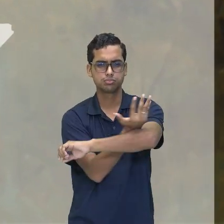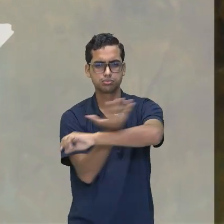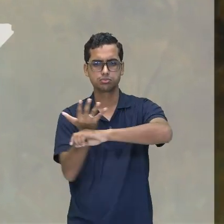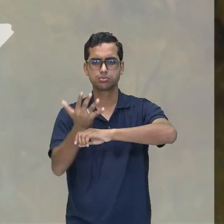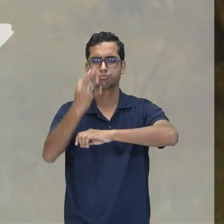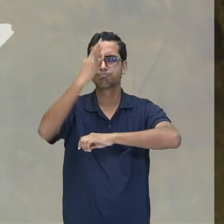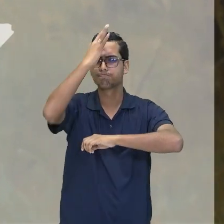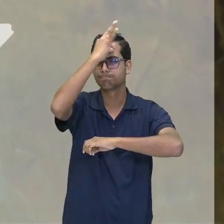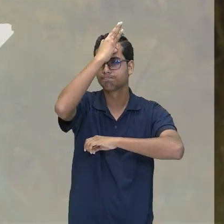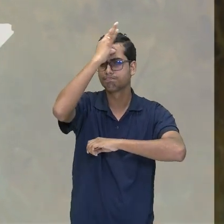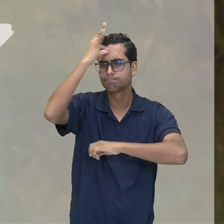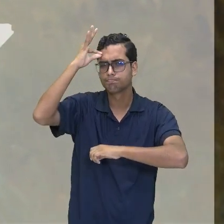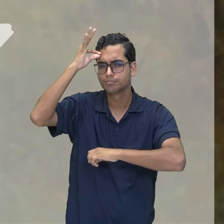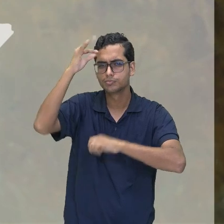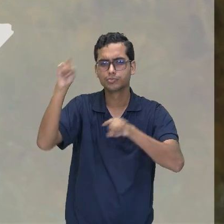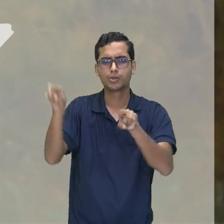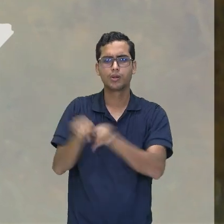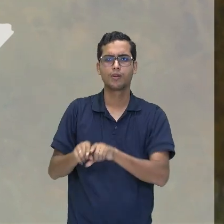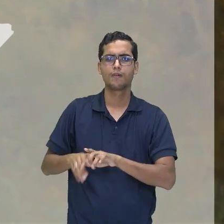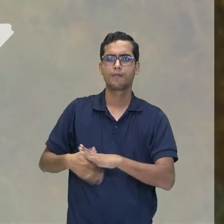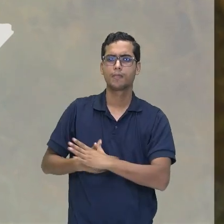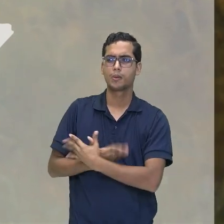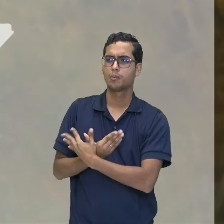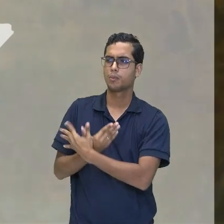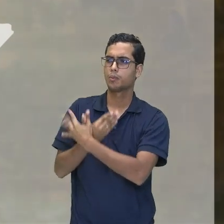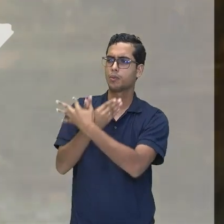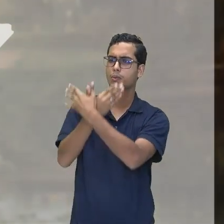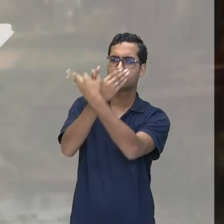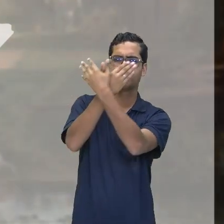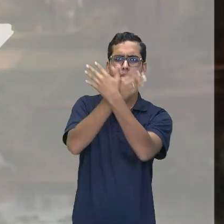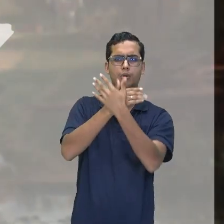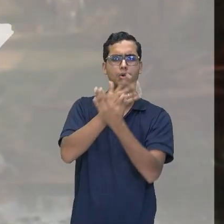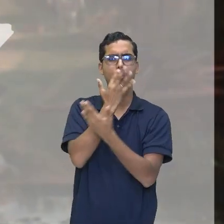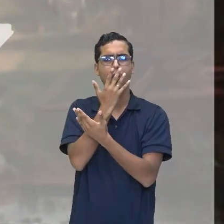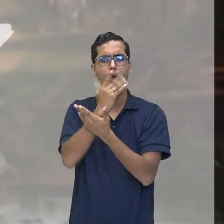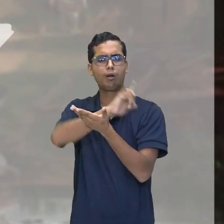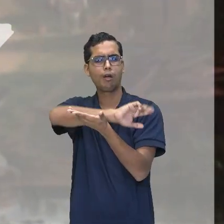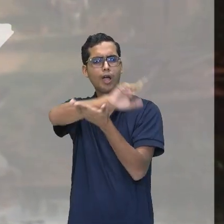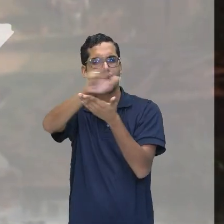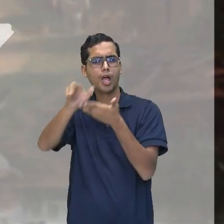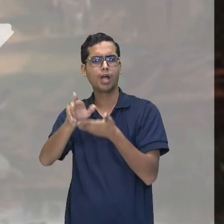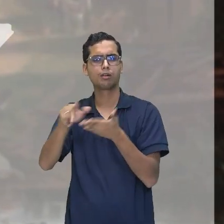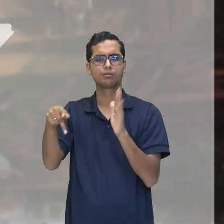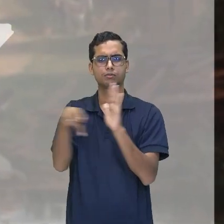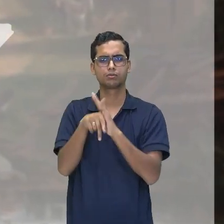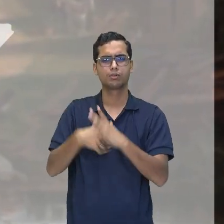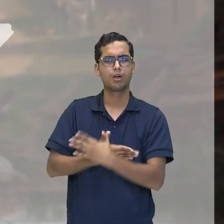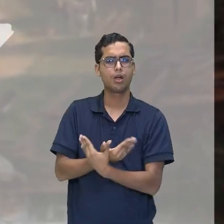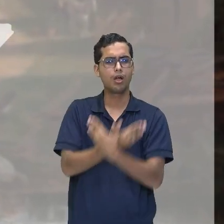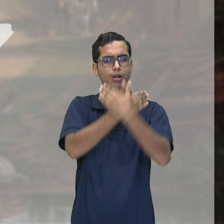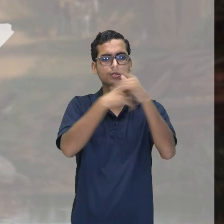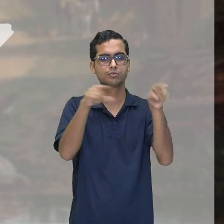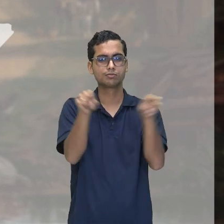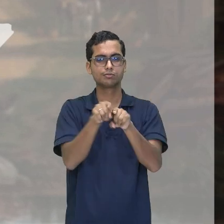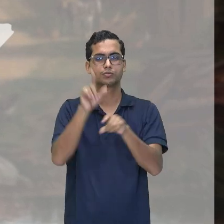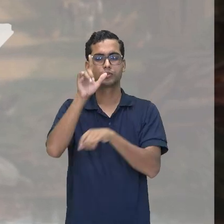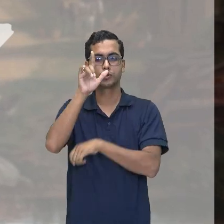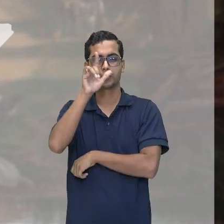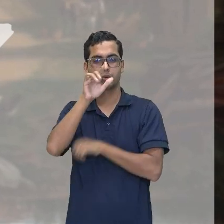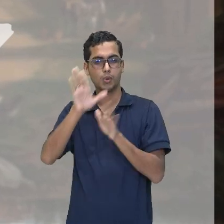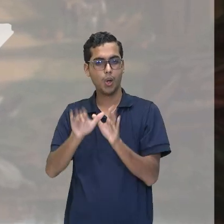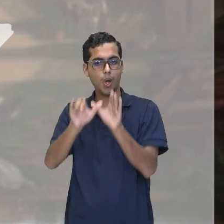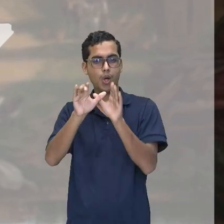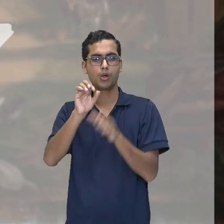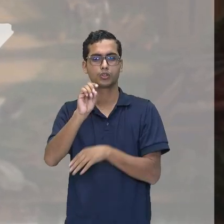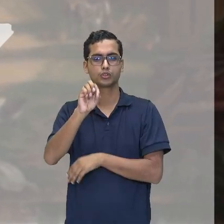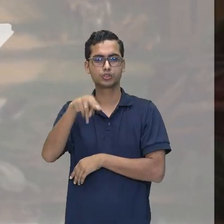inocentes, as vacas borboletas de 1000 cores. Naquele arbusto o roxinol suspira. Ora nas